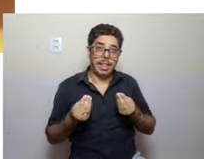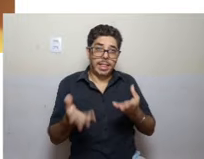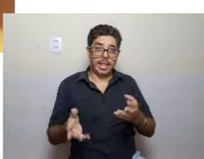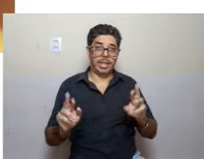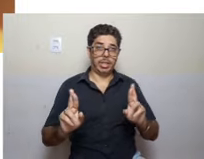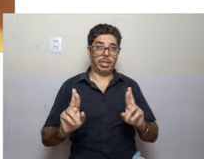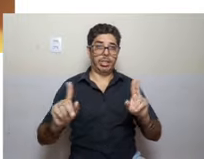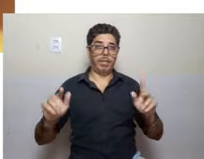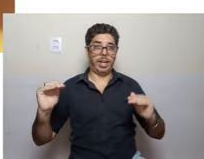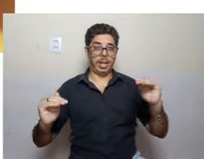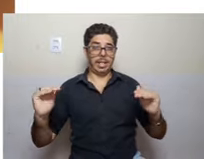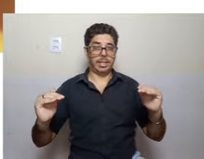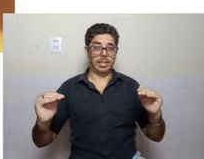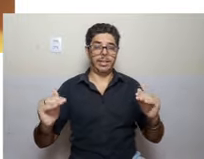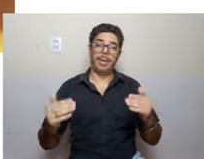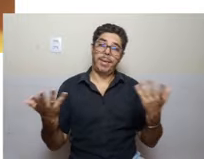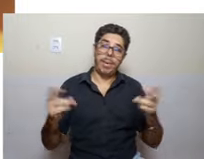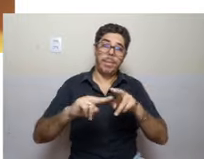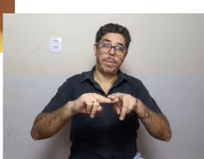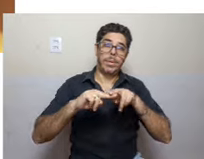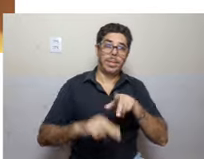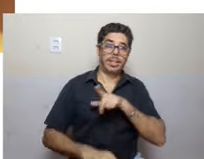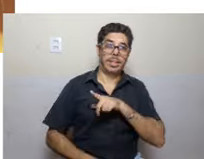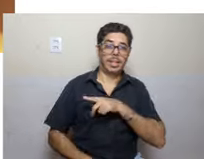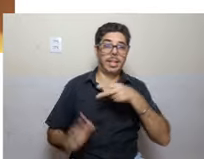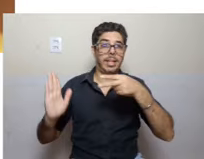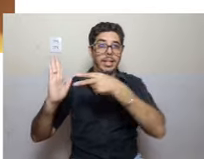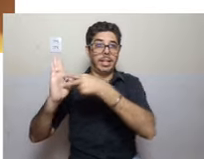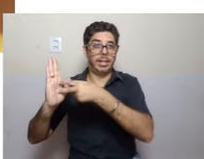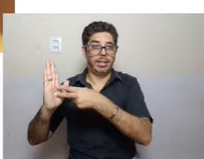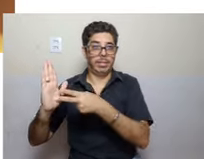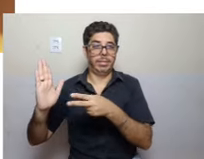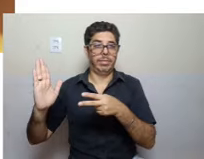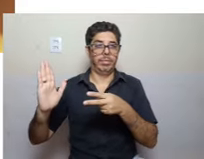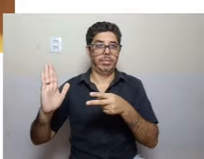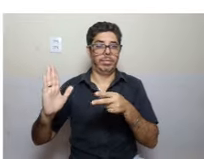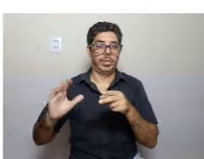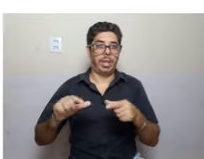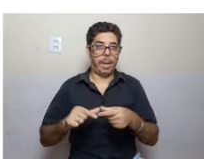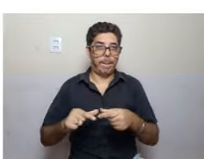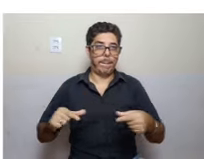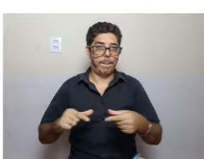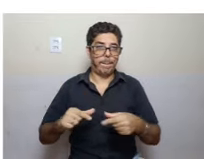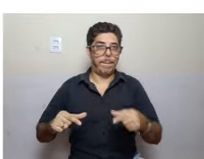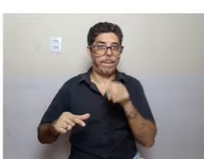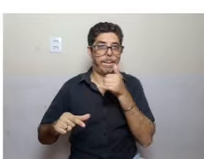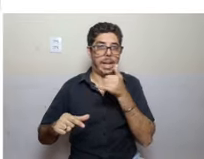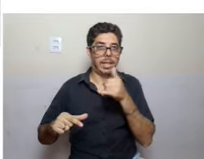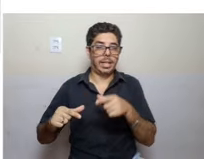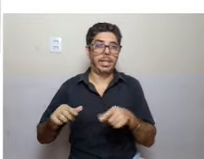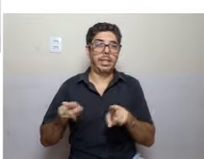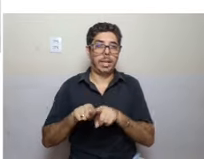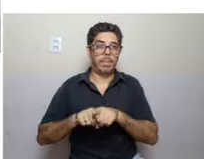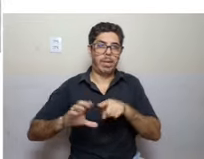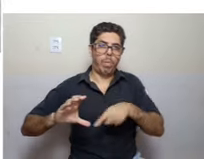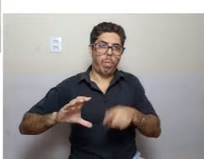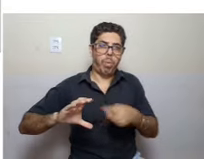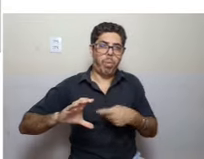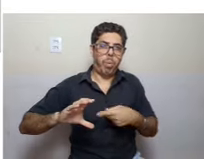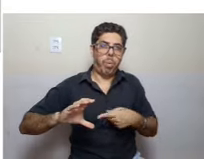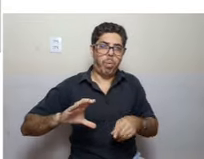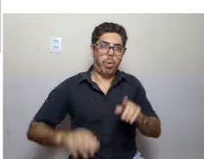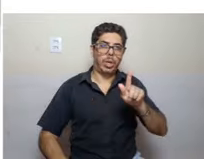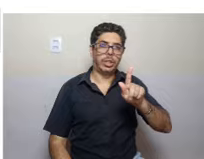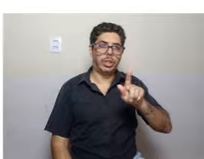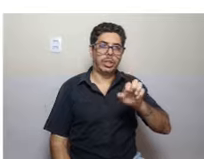que servem os geradores e as baterias. São eles que fazem as cargas se moverem. Enquanto as baterias já foram discutidas no vídeo